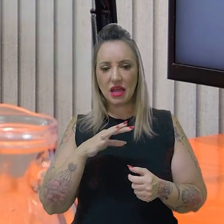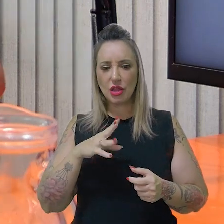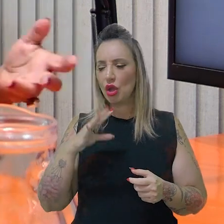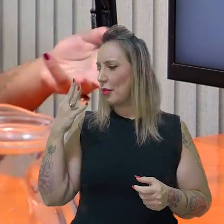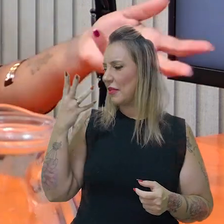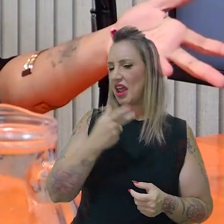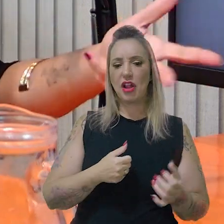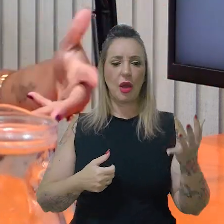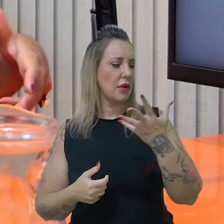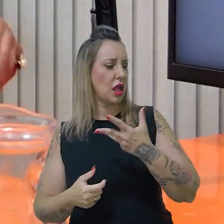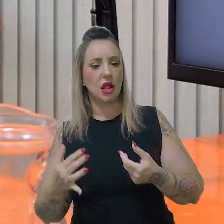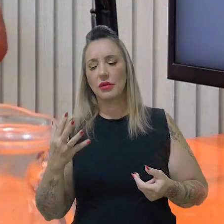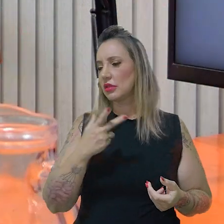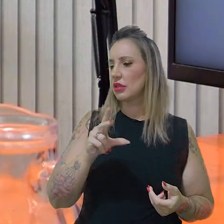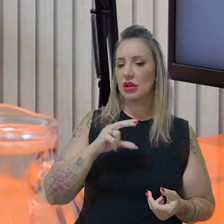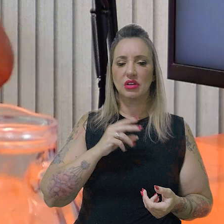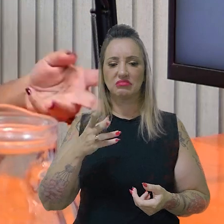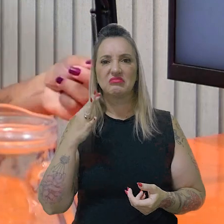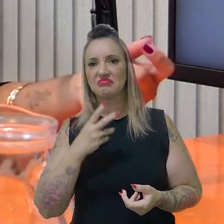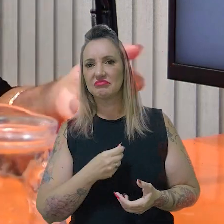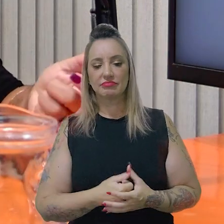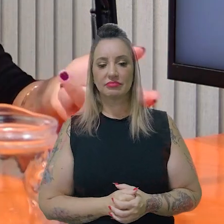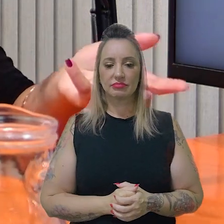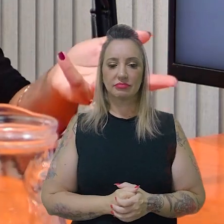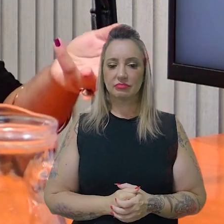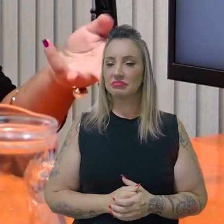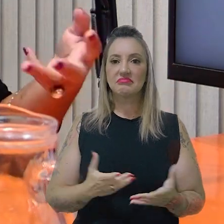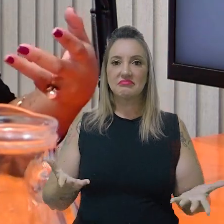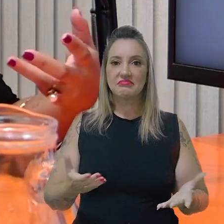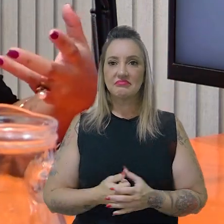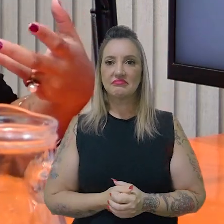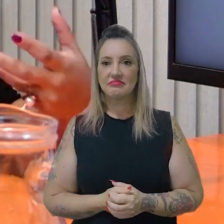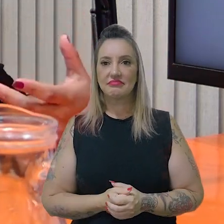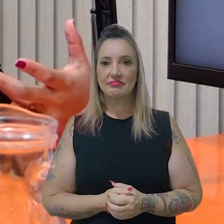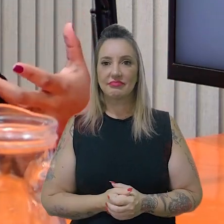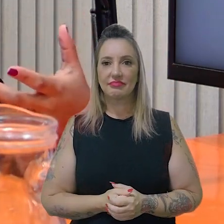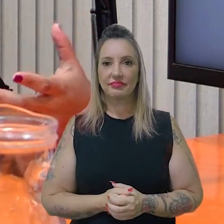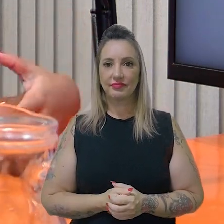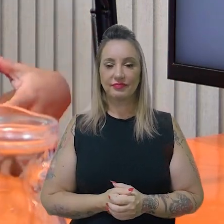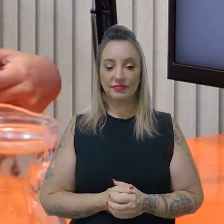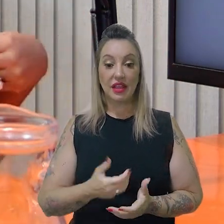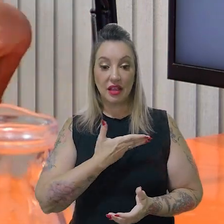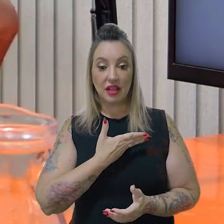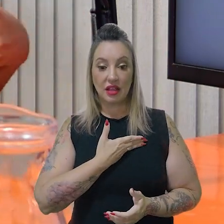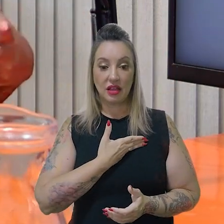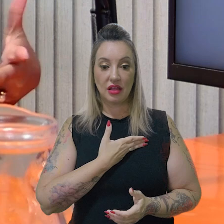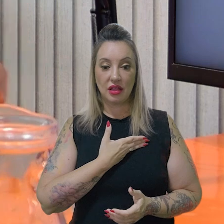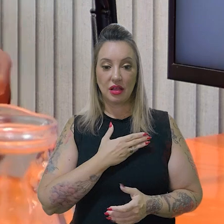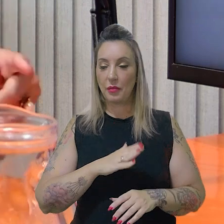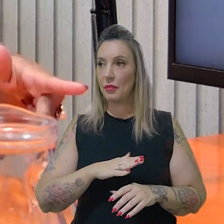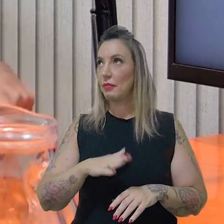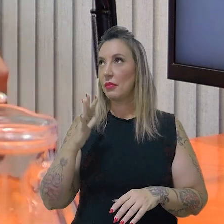maravilhosa Ô maravilhosa Nossa você tá muito maravilhosa e a e tem a colega que fala ai muito bonita